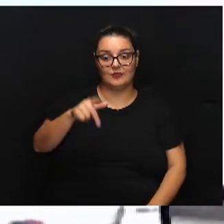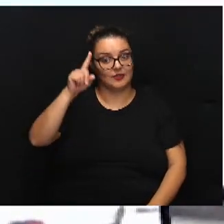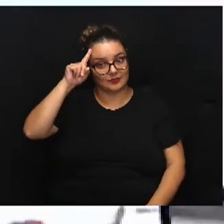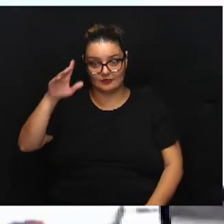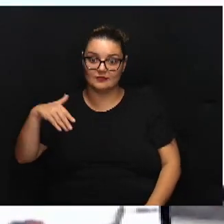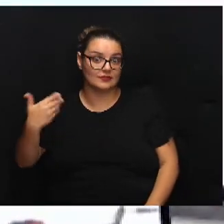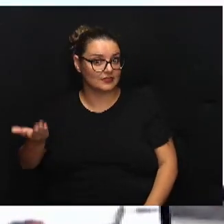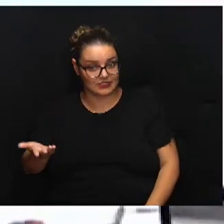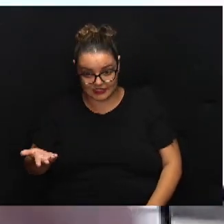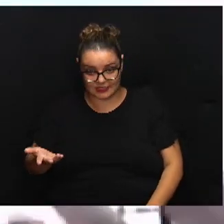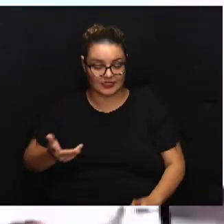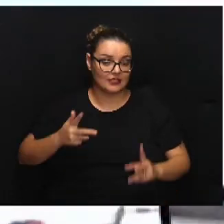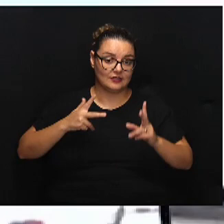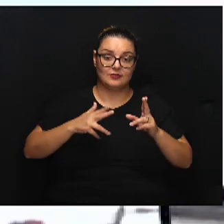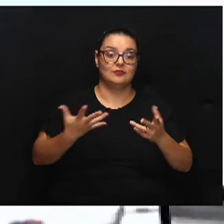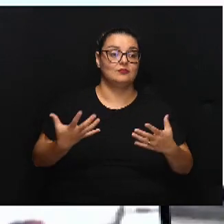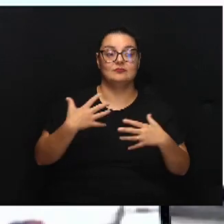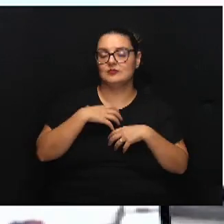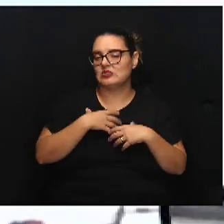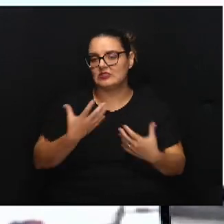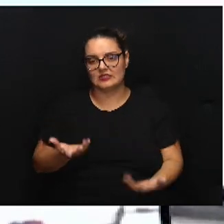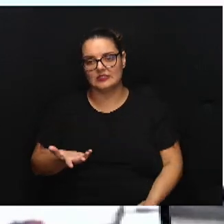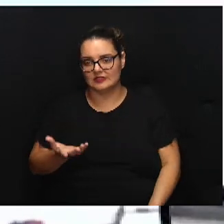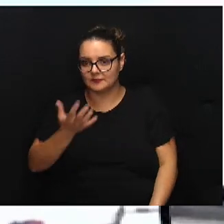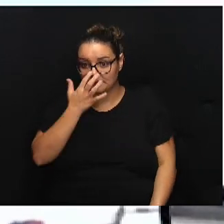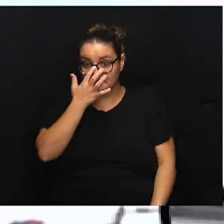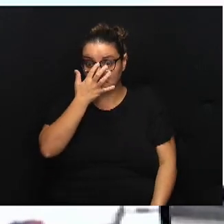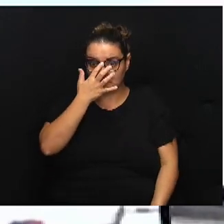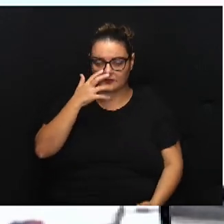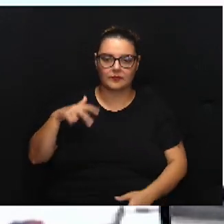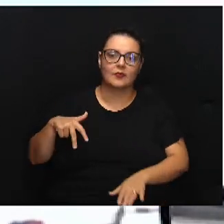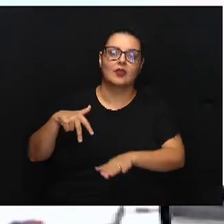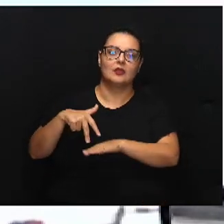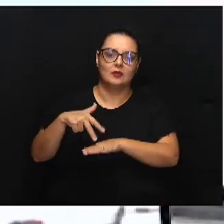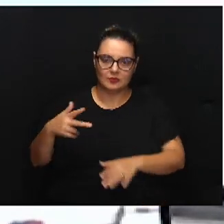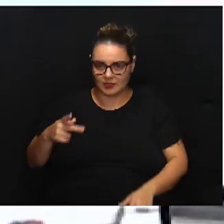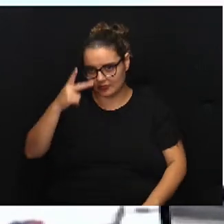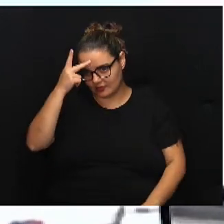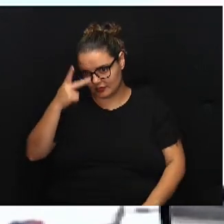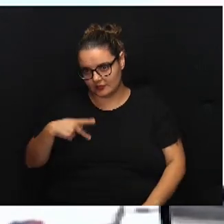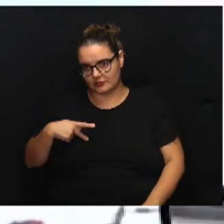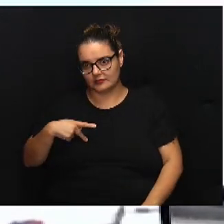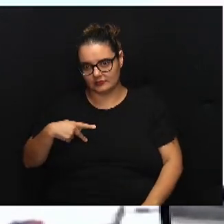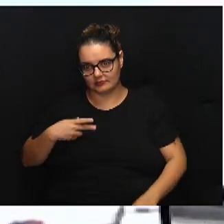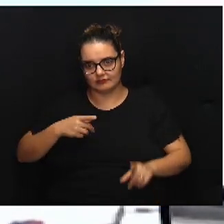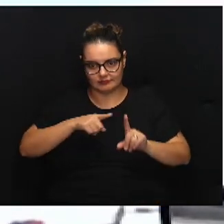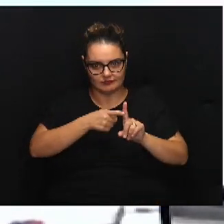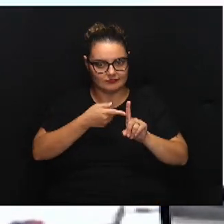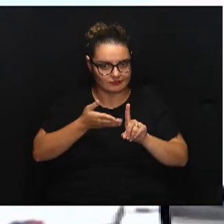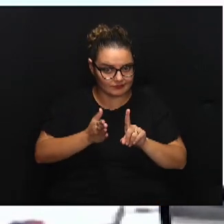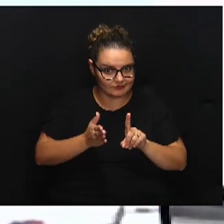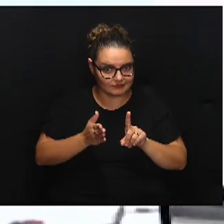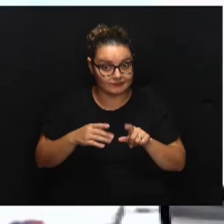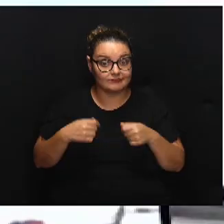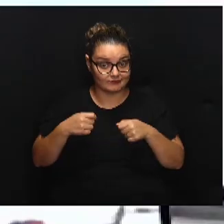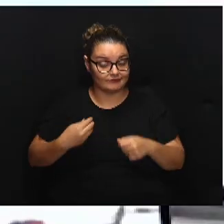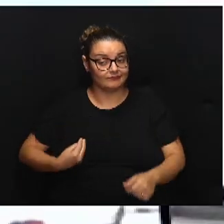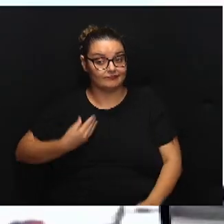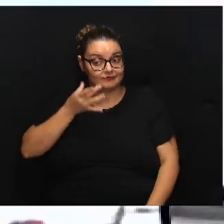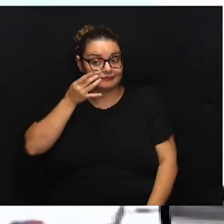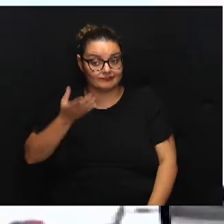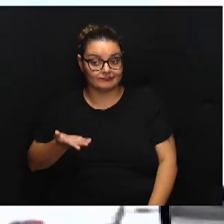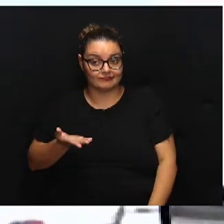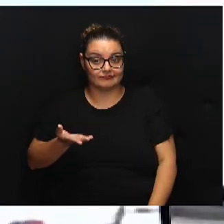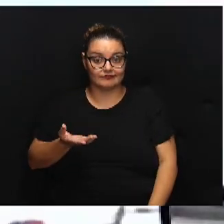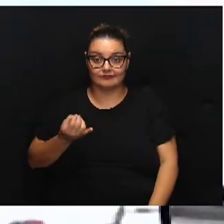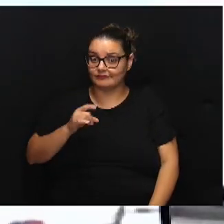seguinte, como ela se sentiu protagonista desse parto, precisa viver isso. Se não